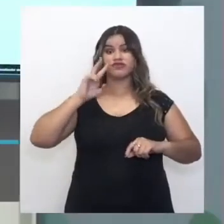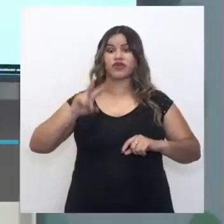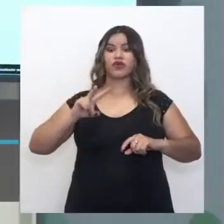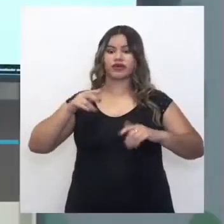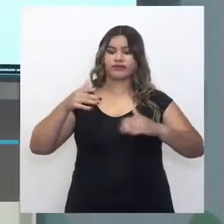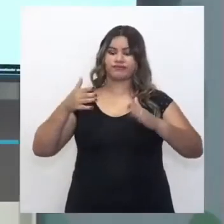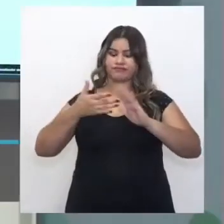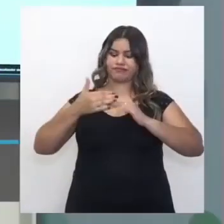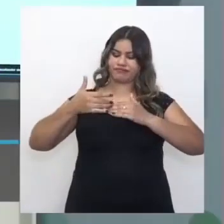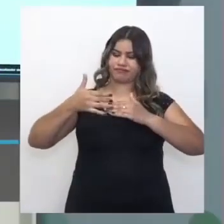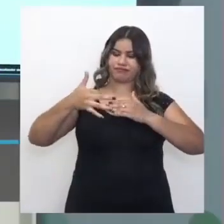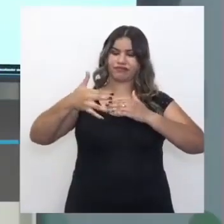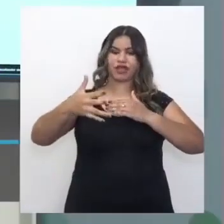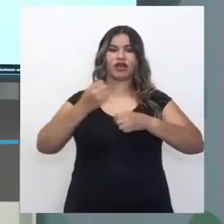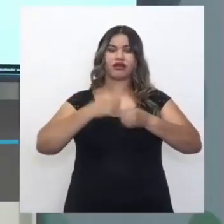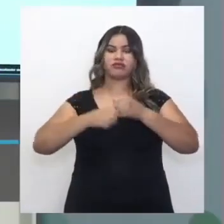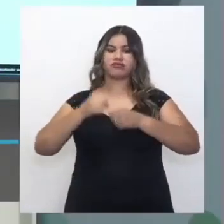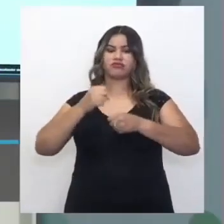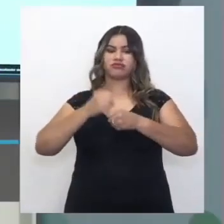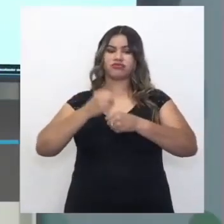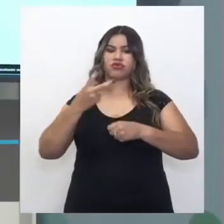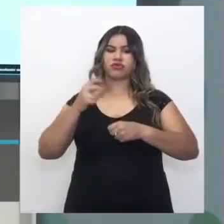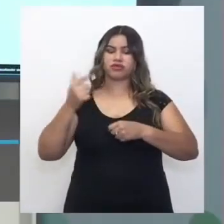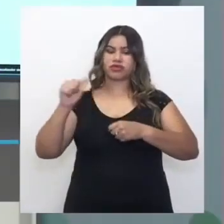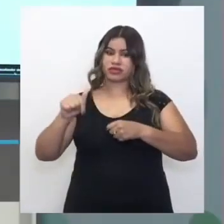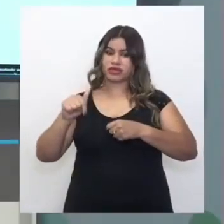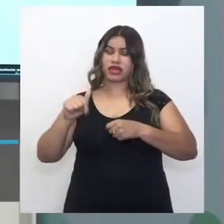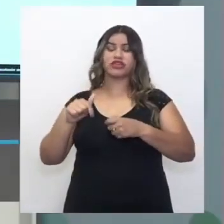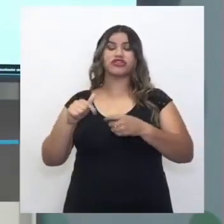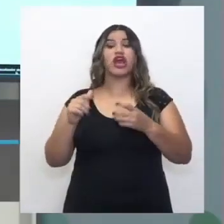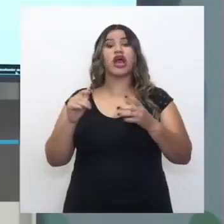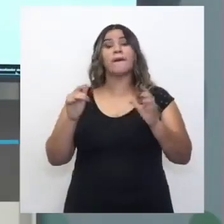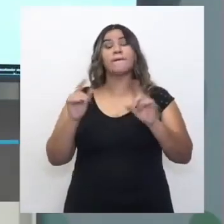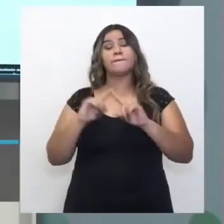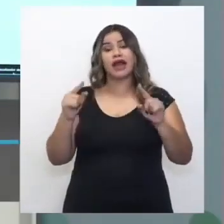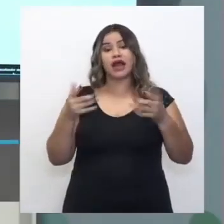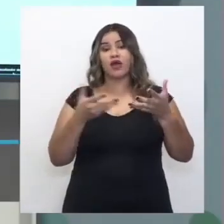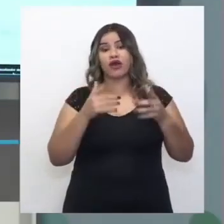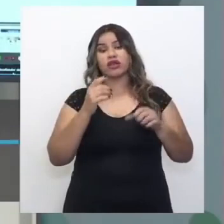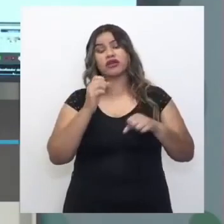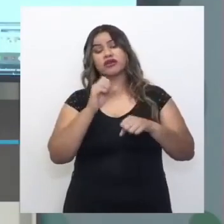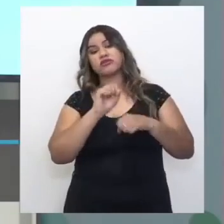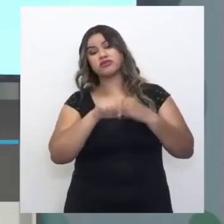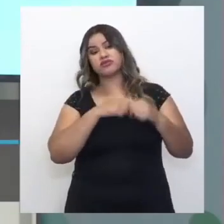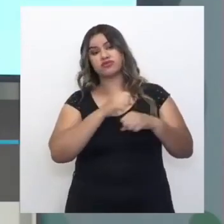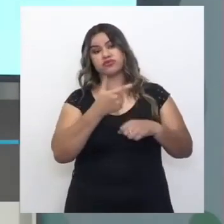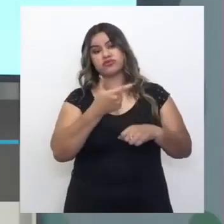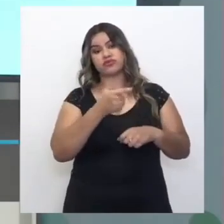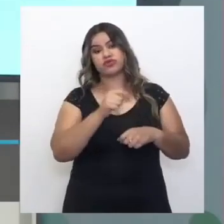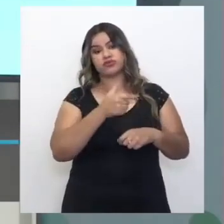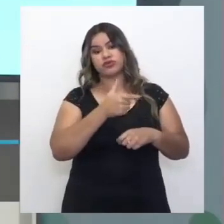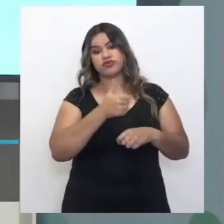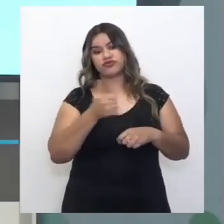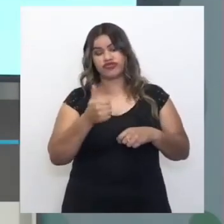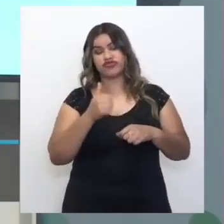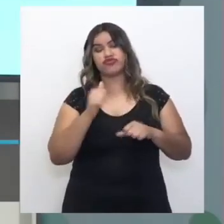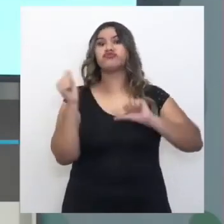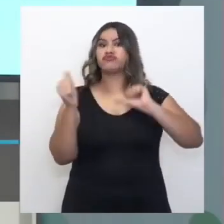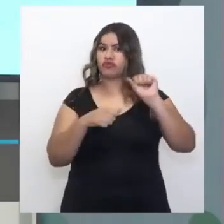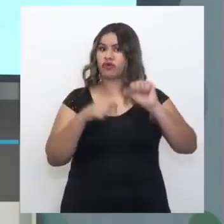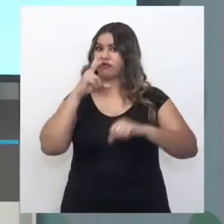gente viu de 2017 e viu agora de 2021 a mudança que se teve aí na questão do Brasil,